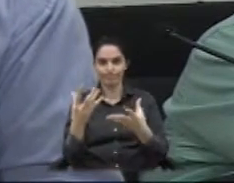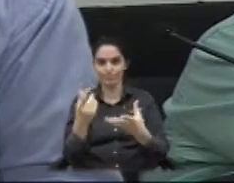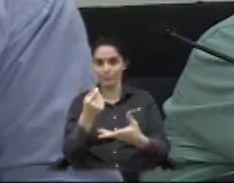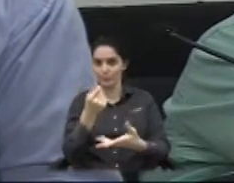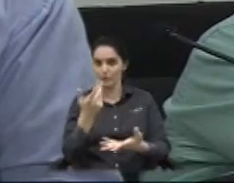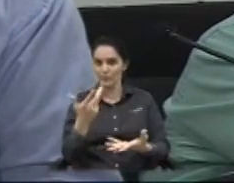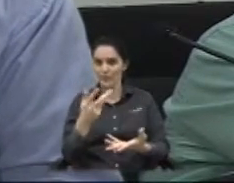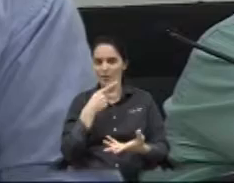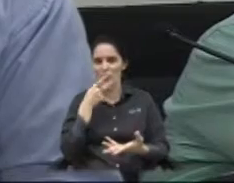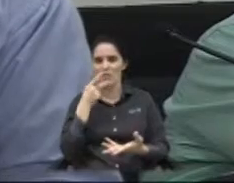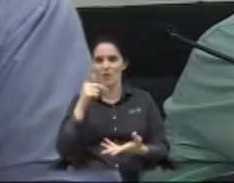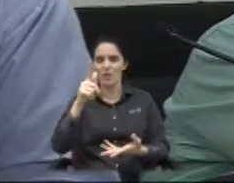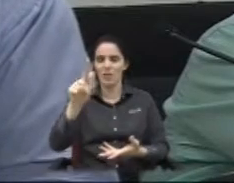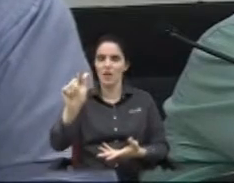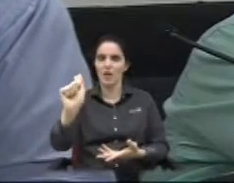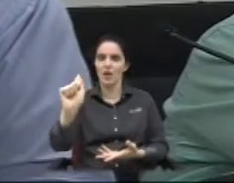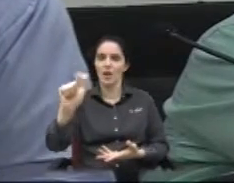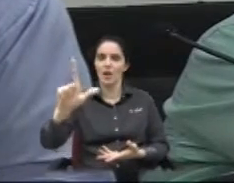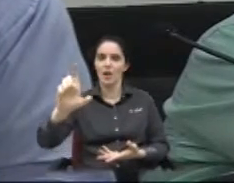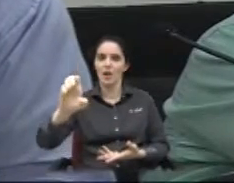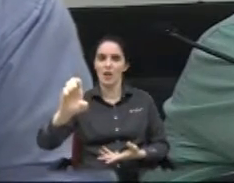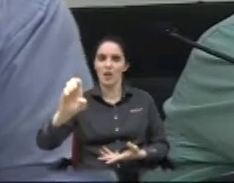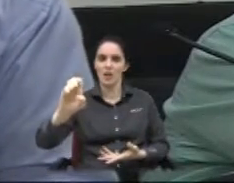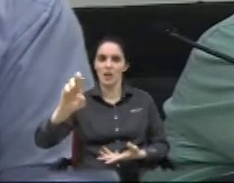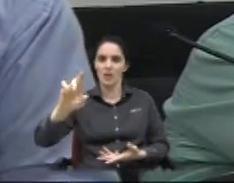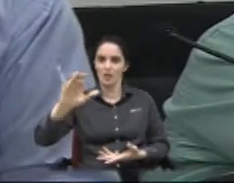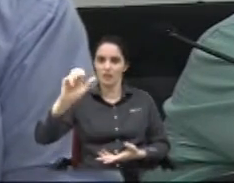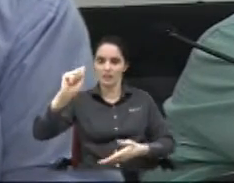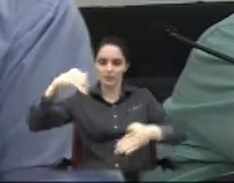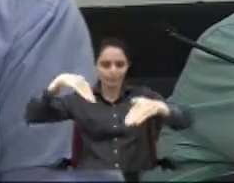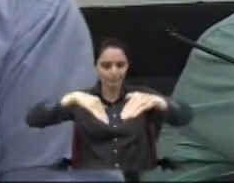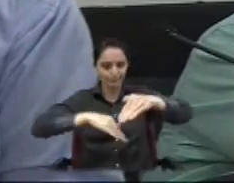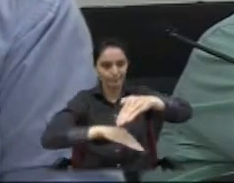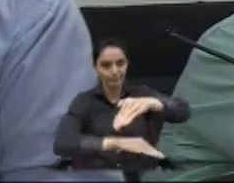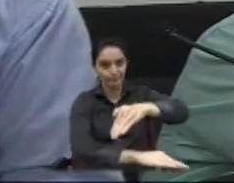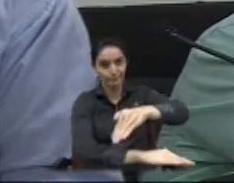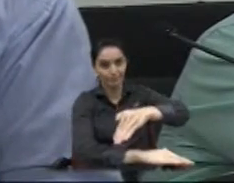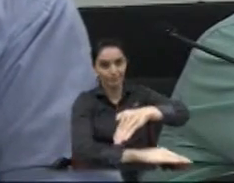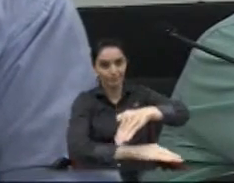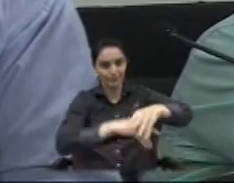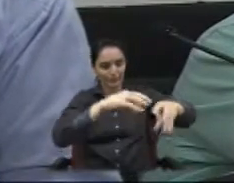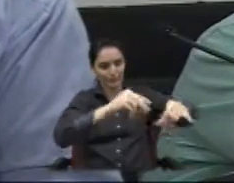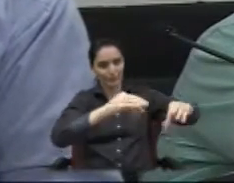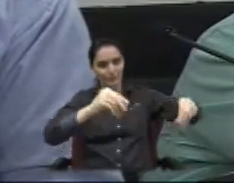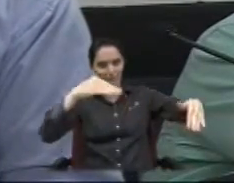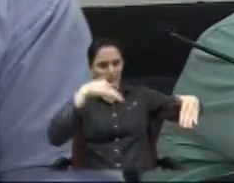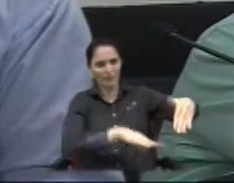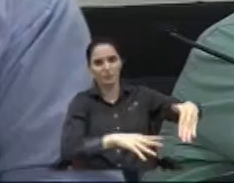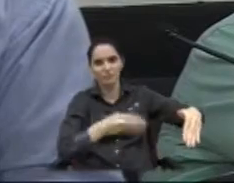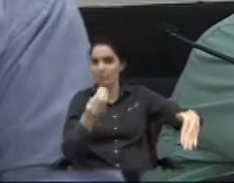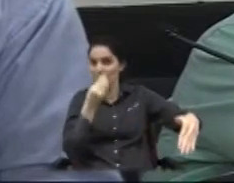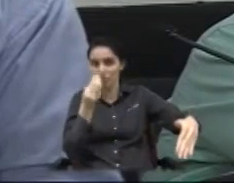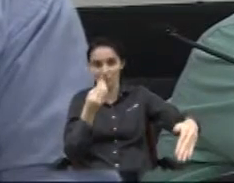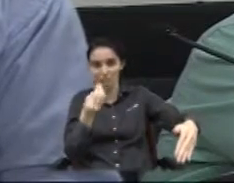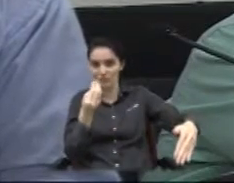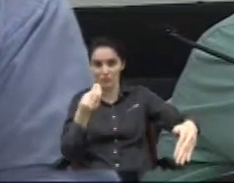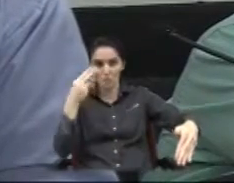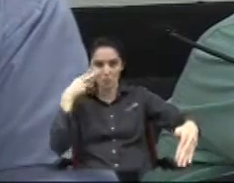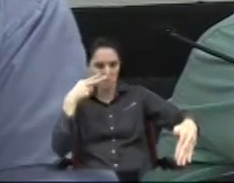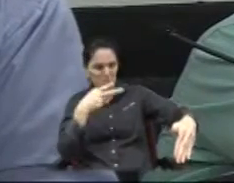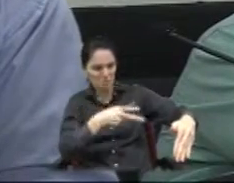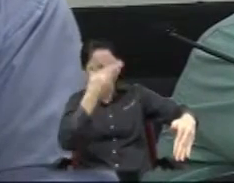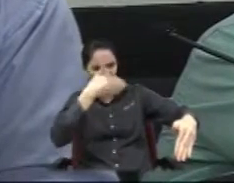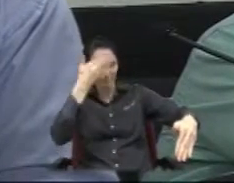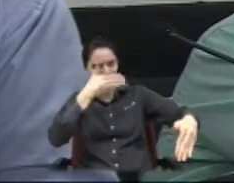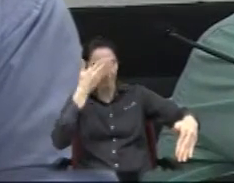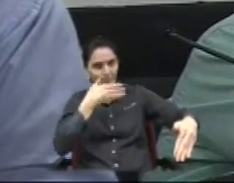em galerias, tem muita coisa que fica soterrada, e a gente não sabe se realmente foi